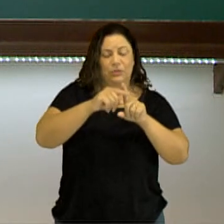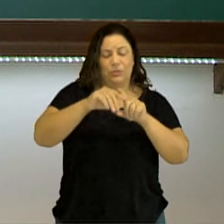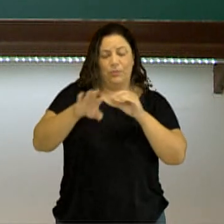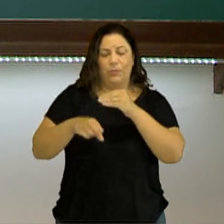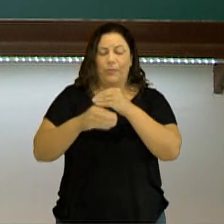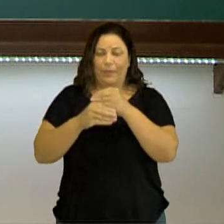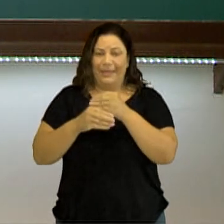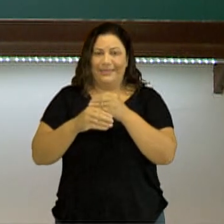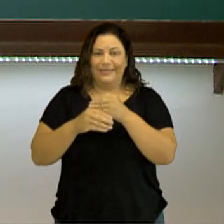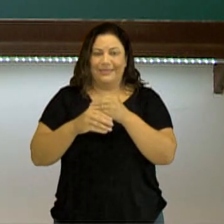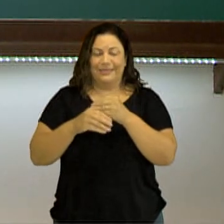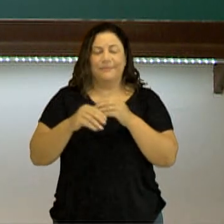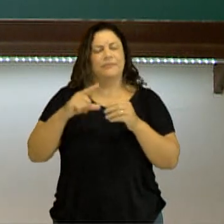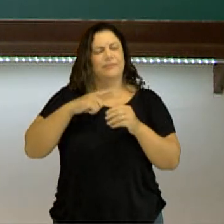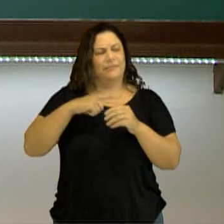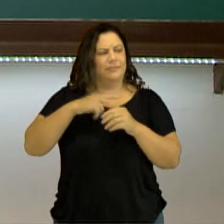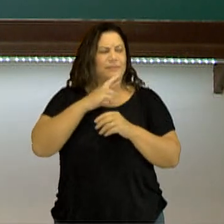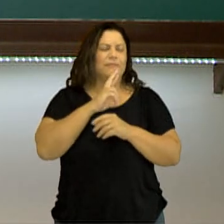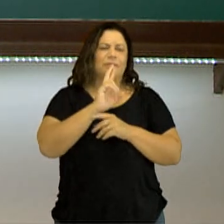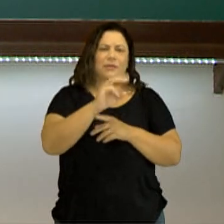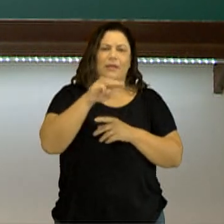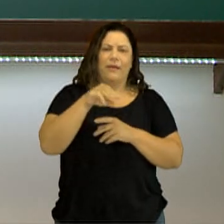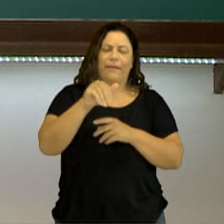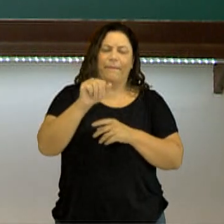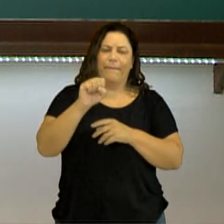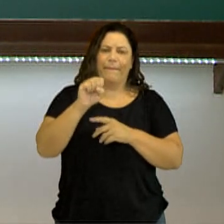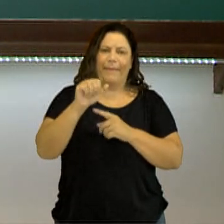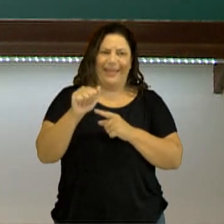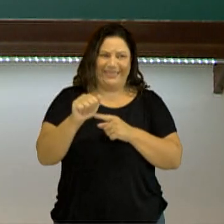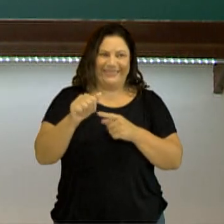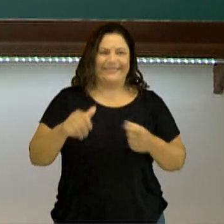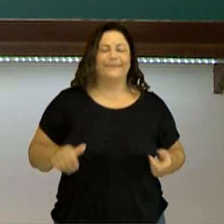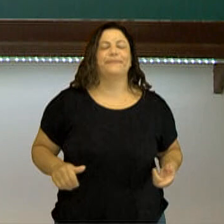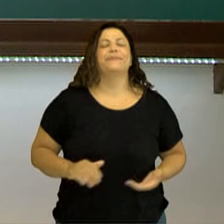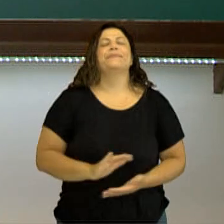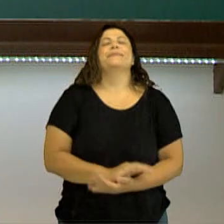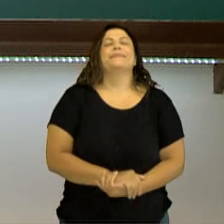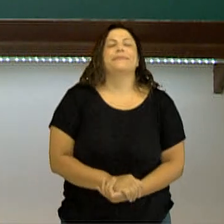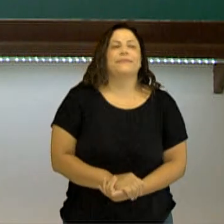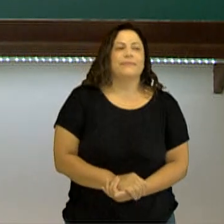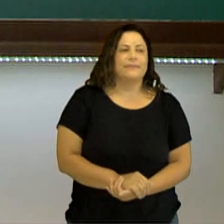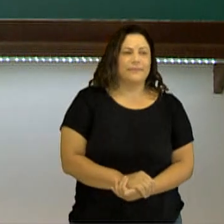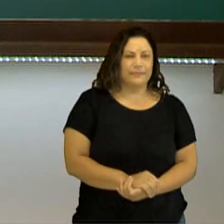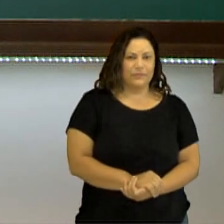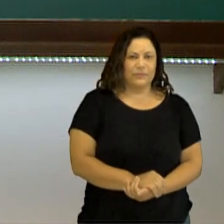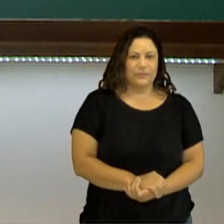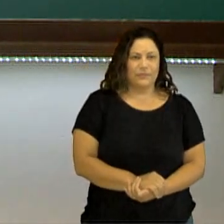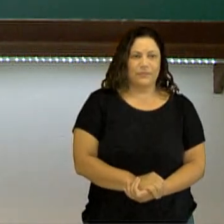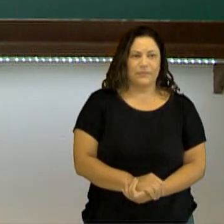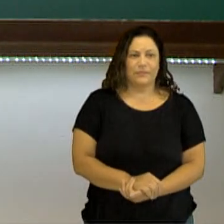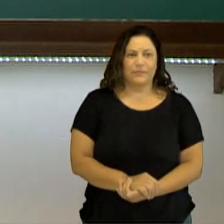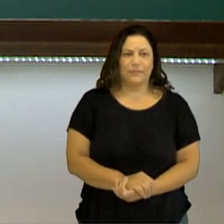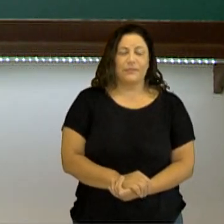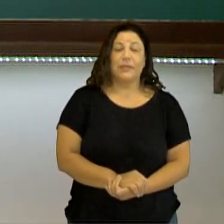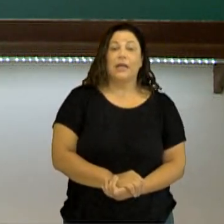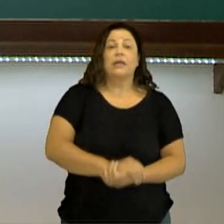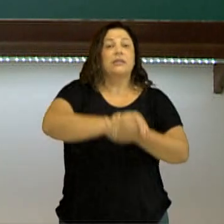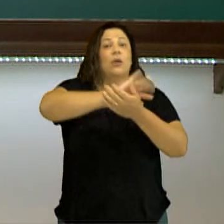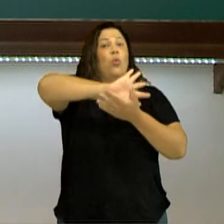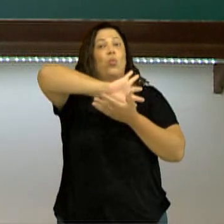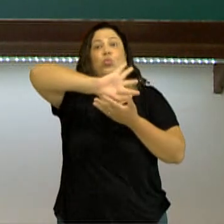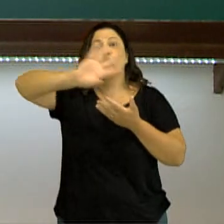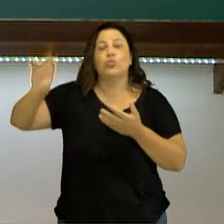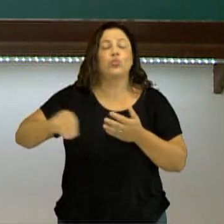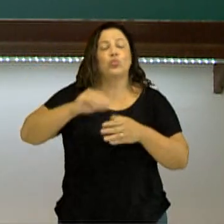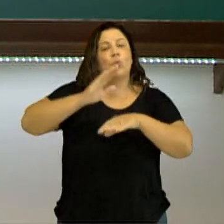eu tenho a massa do alumínio. A massa do alumínio, 27. Tá tranquilo, pessoal? Dentre todos os mais de